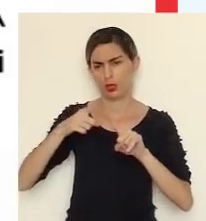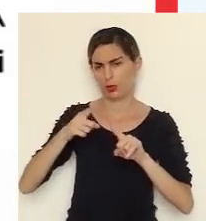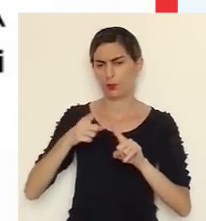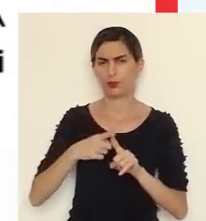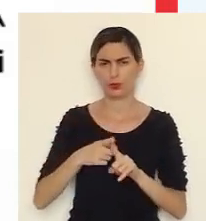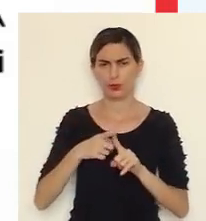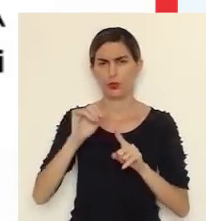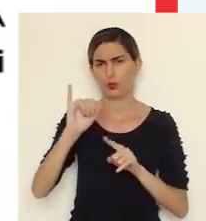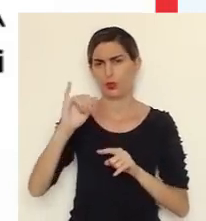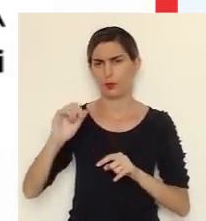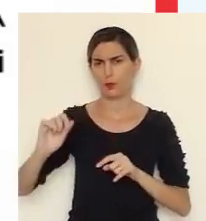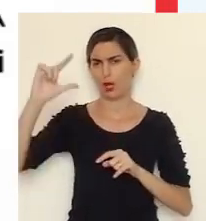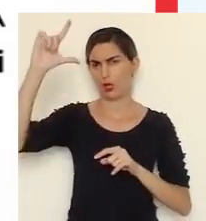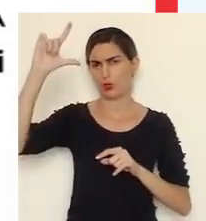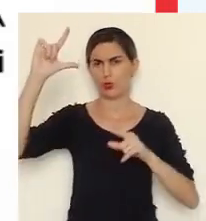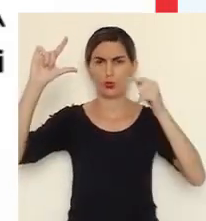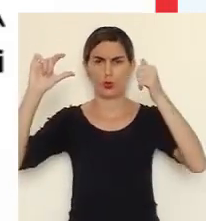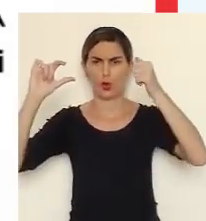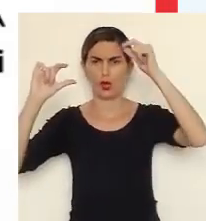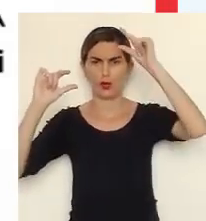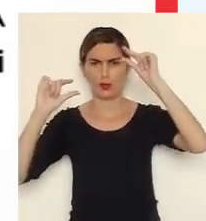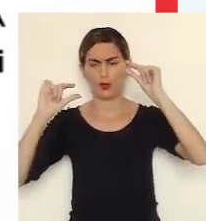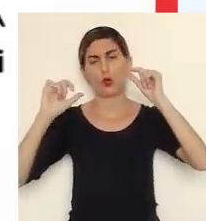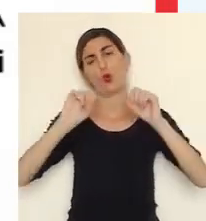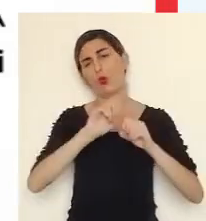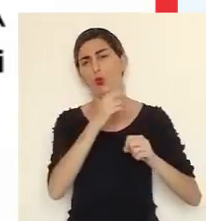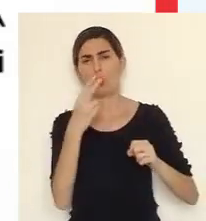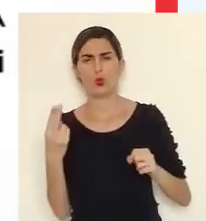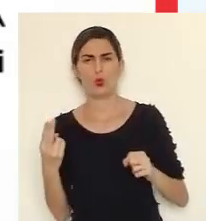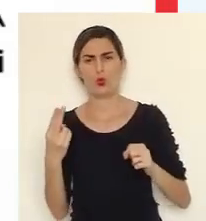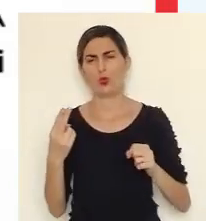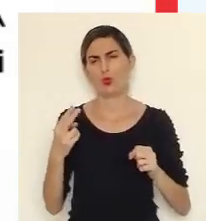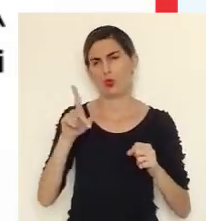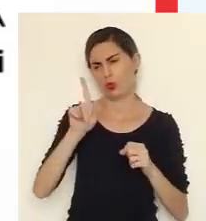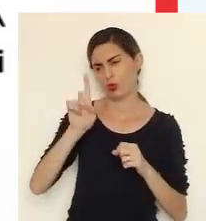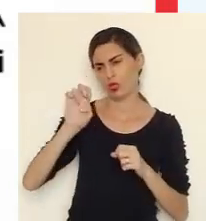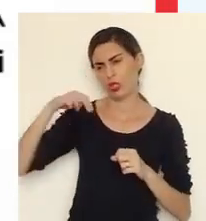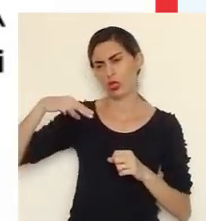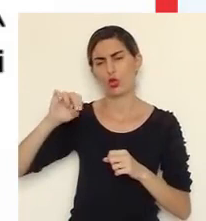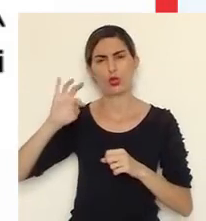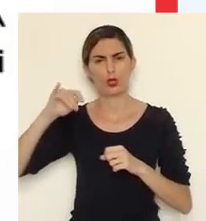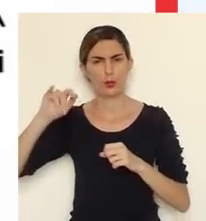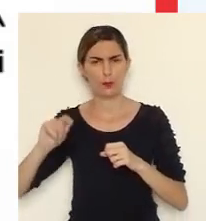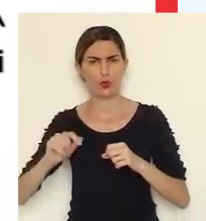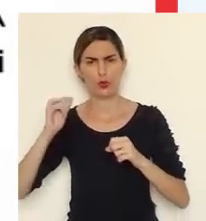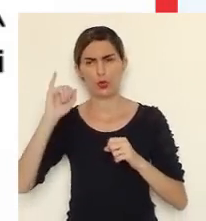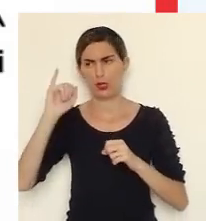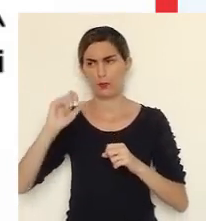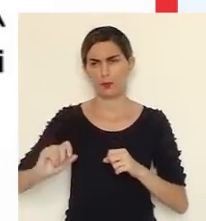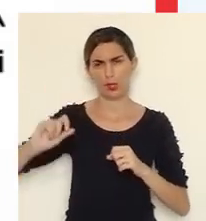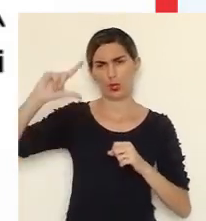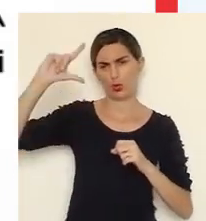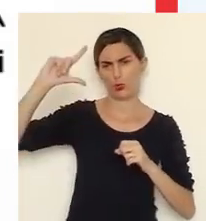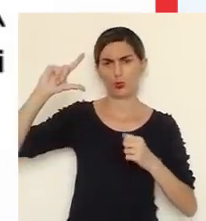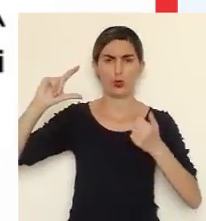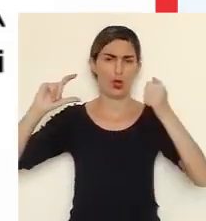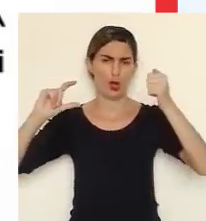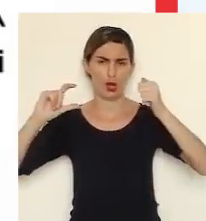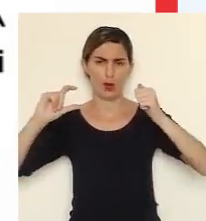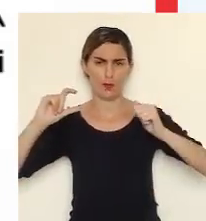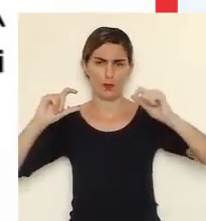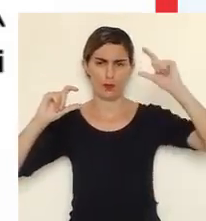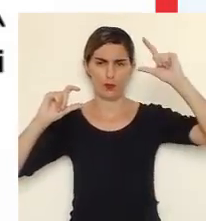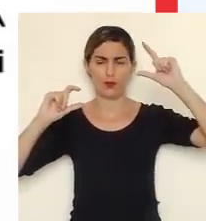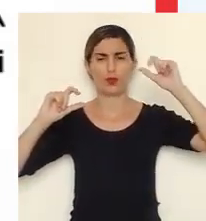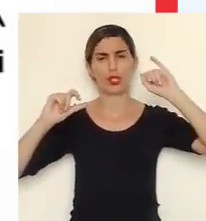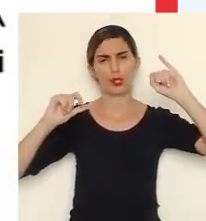Esses tipos de genótipos, o I maiúsculo e o A, ou se não, o genótipo, o I maiúsculo, o A